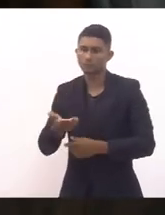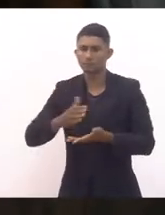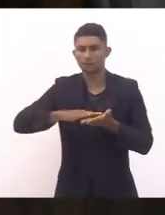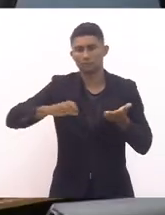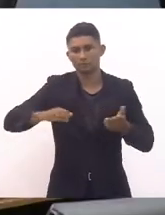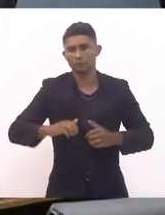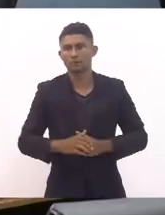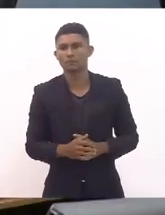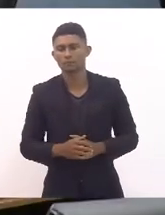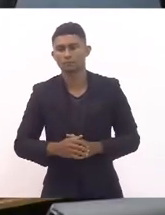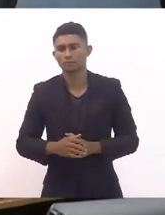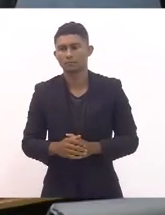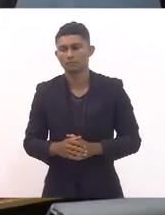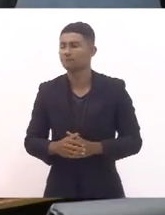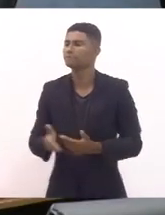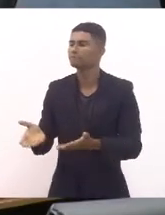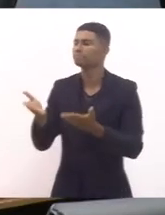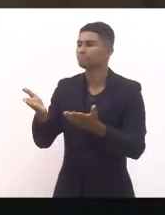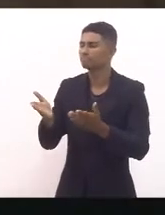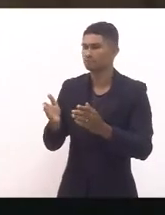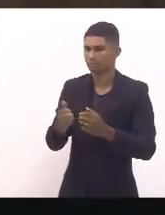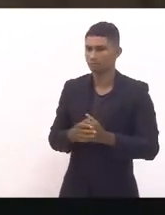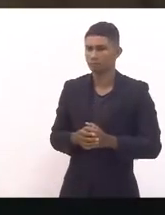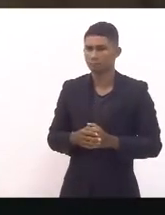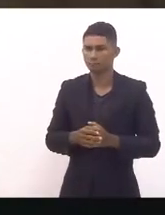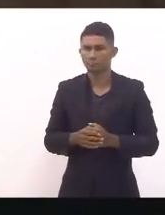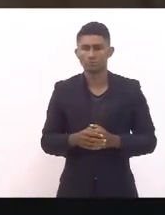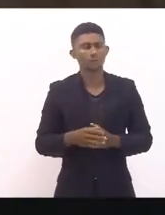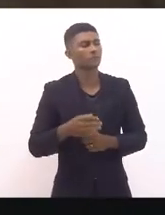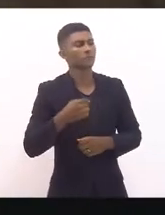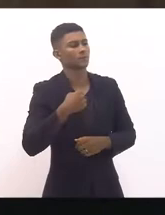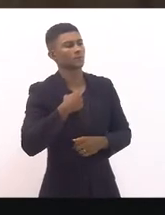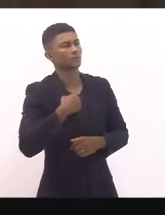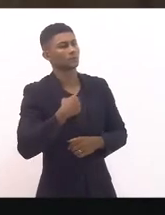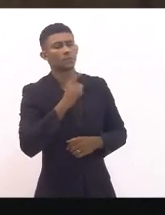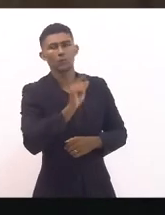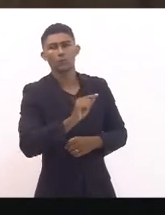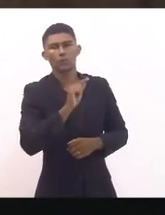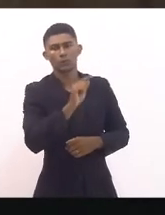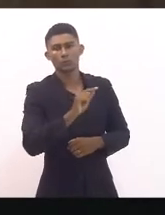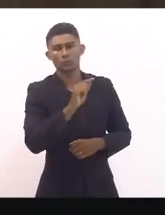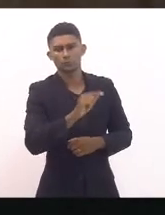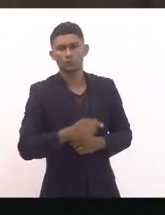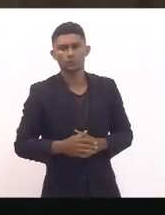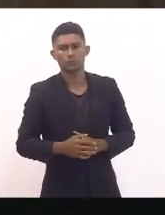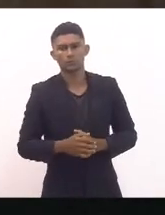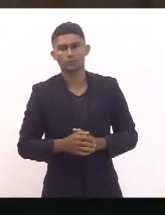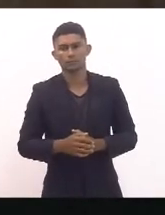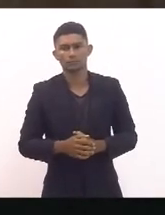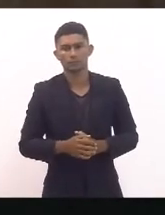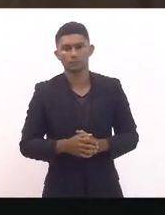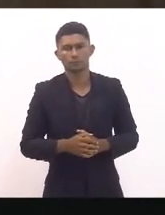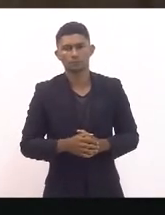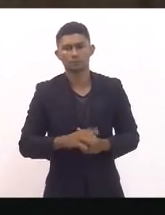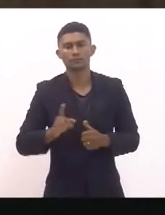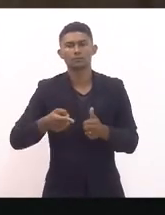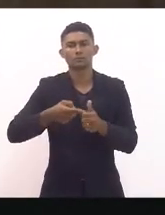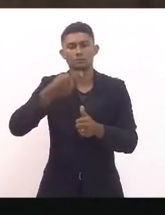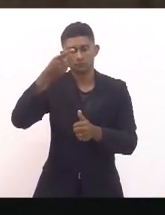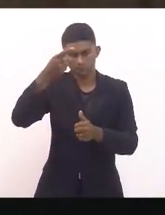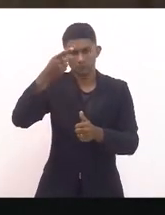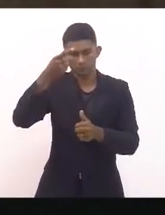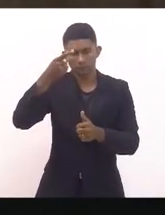Senhora presidente. Pois não, deputado. Pela ordem que eu ia fazer é o seguinte. Primeiro projeto, a